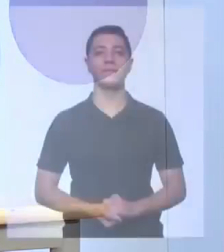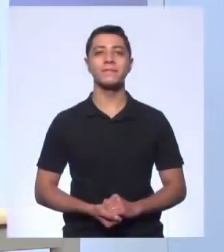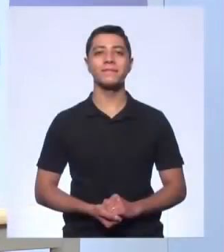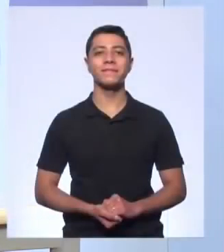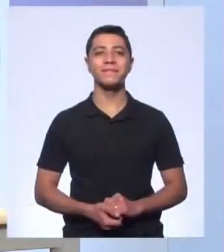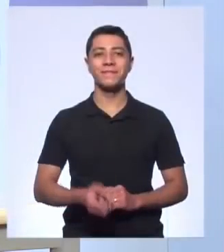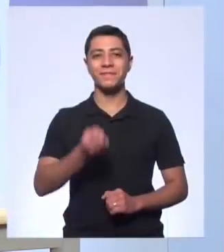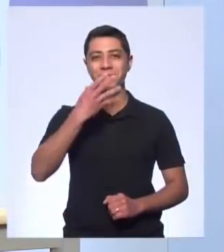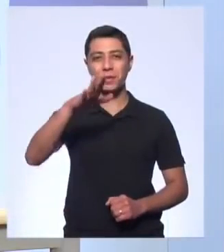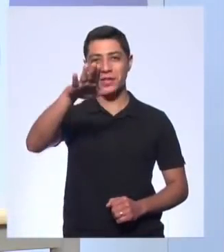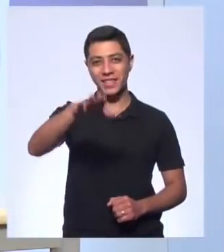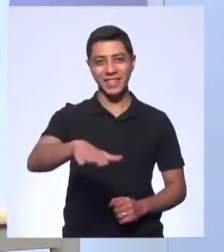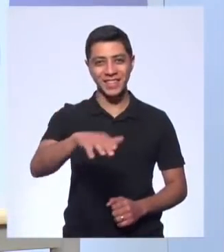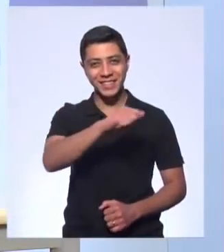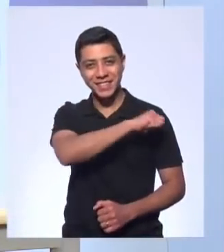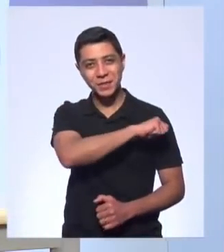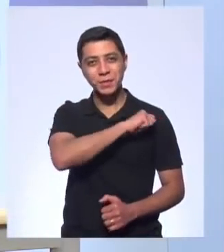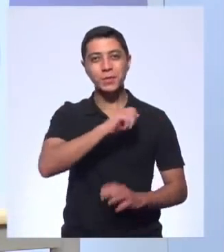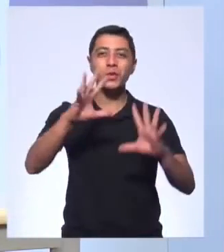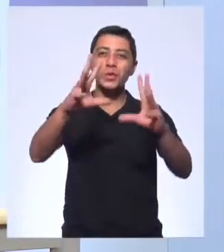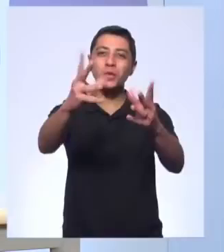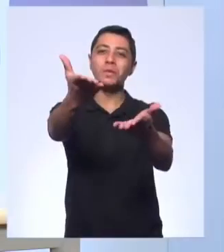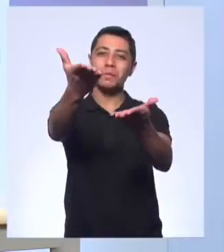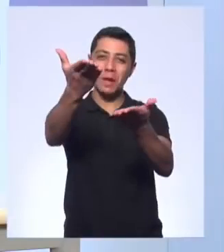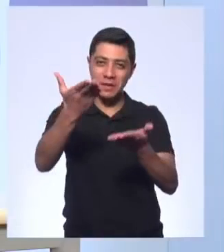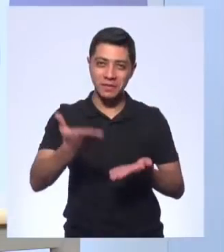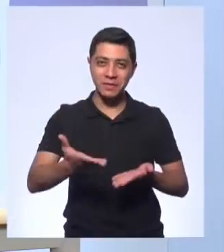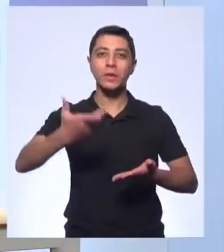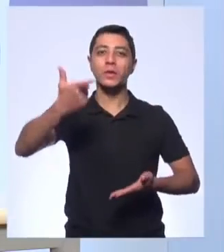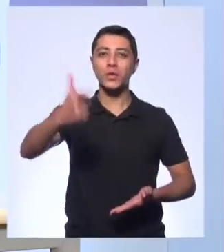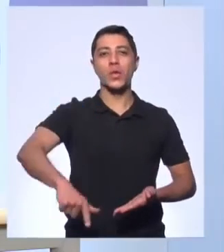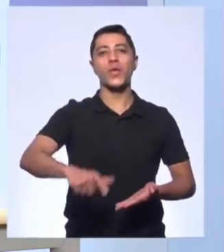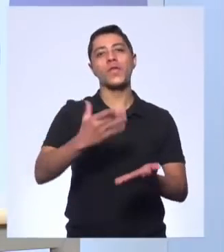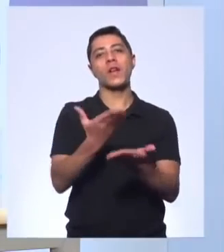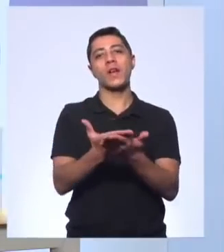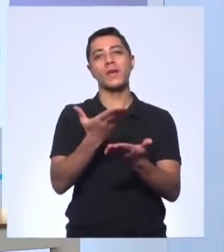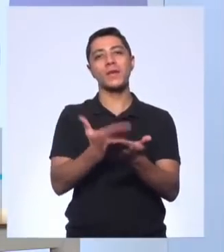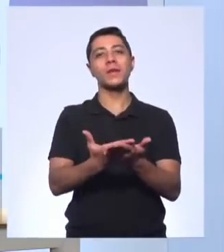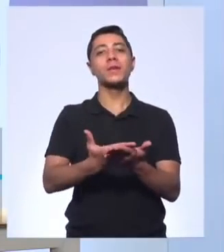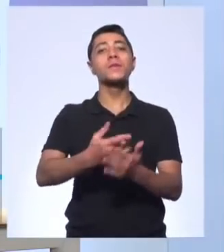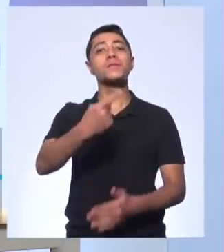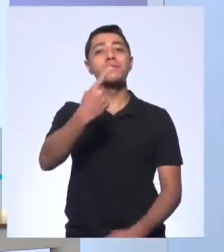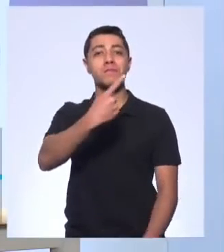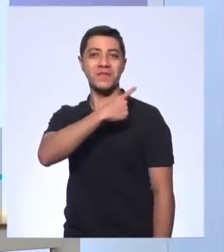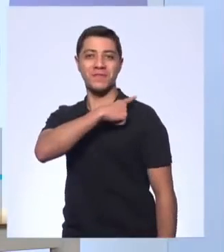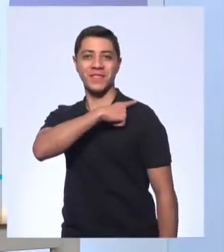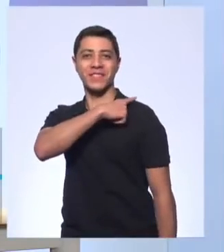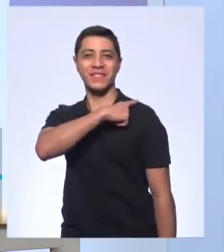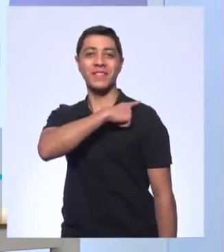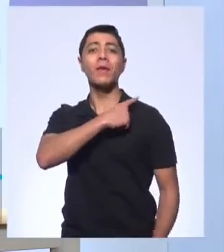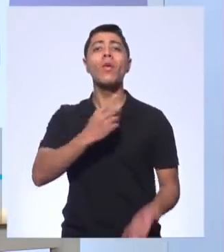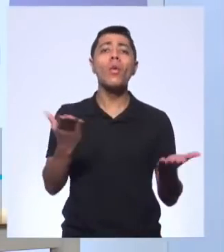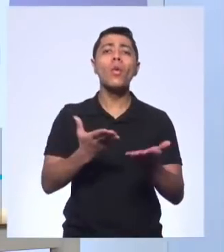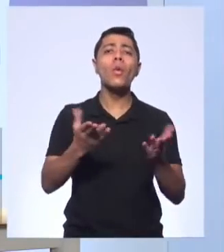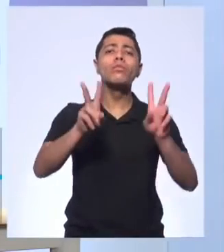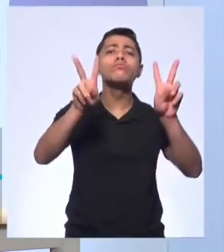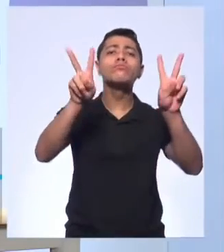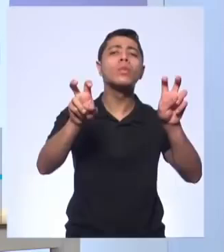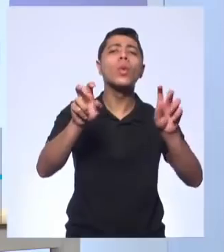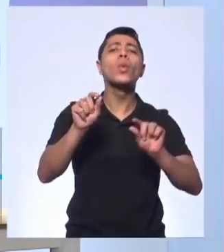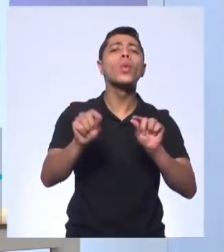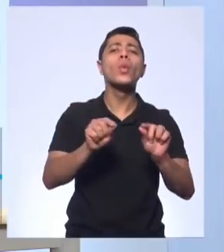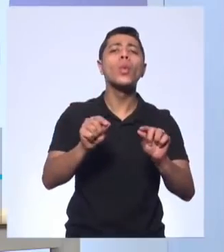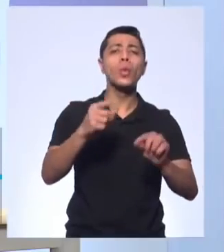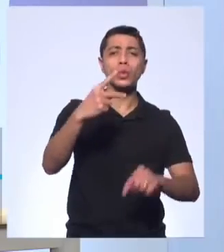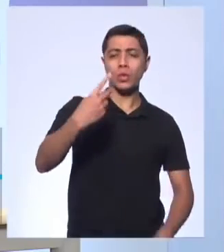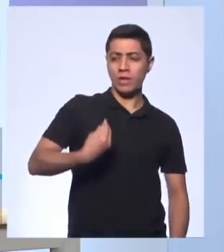Boa tarde, estudantes. Sejam todos bem-vindos a mais uma aula do primeiro ensino médio. O tema de hoje vai ser